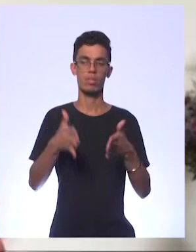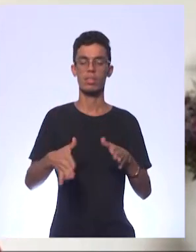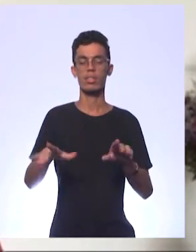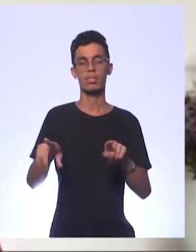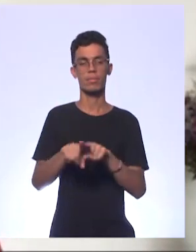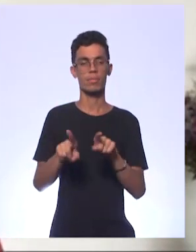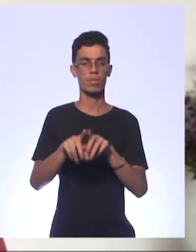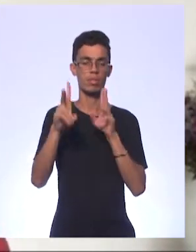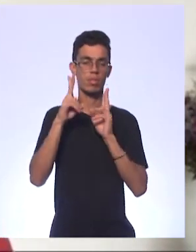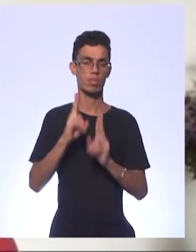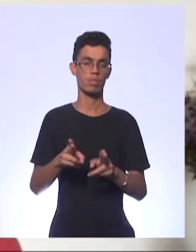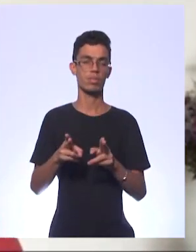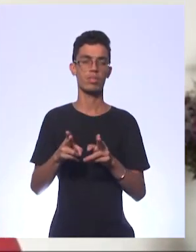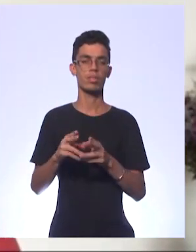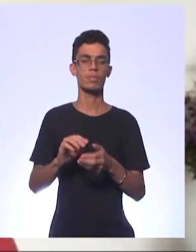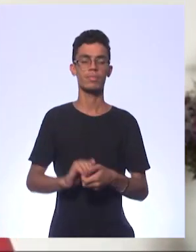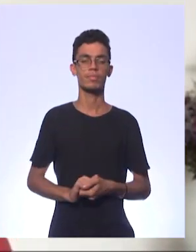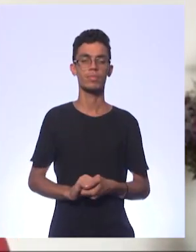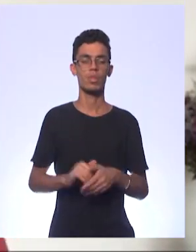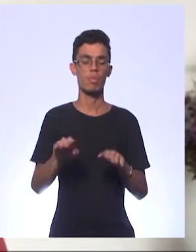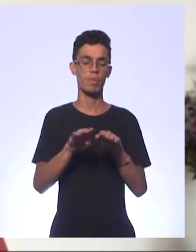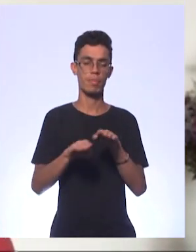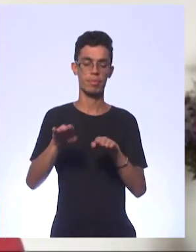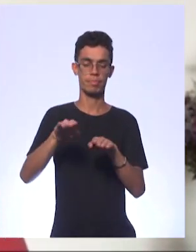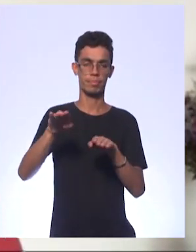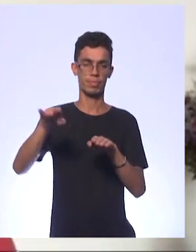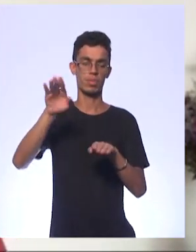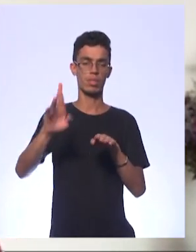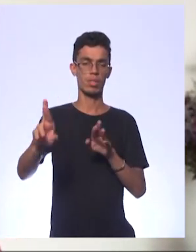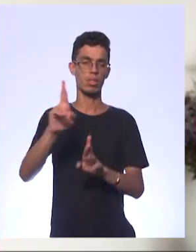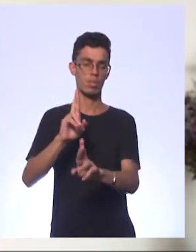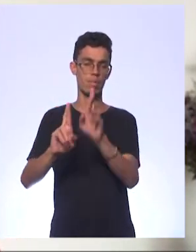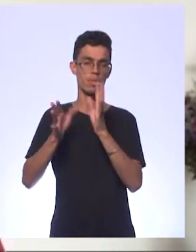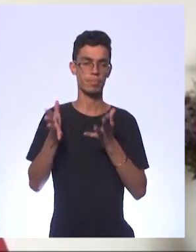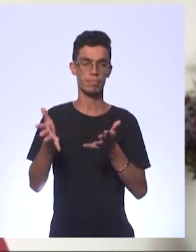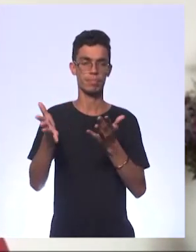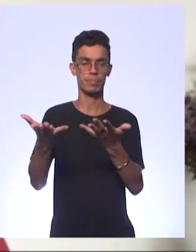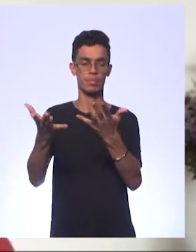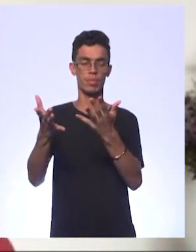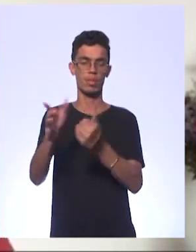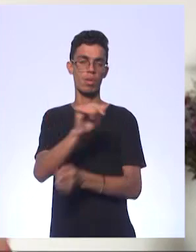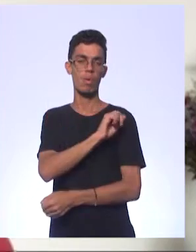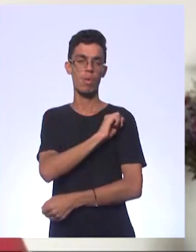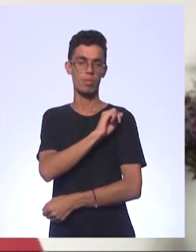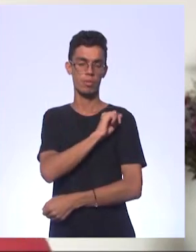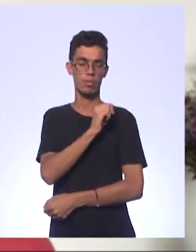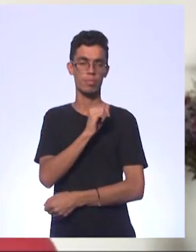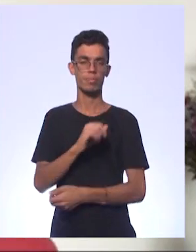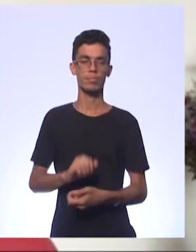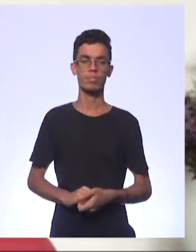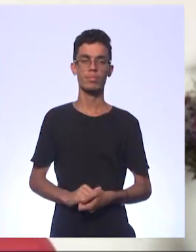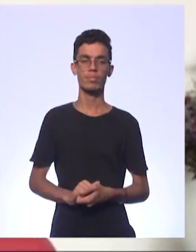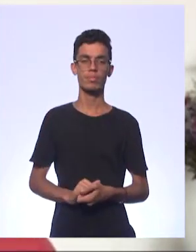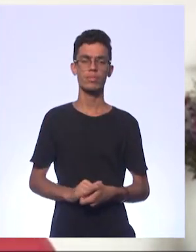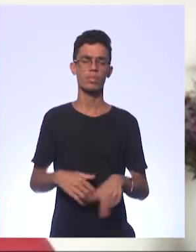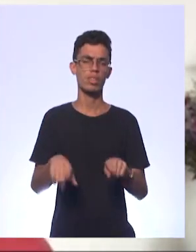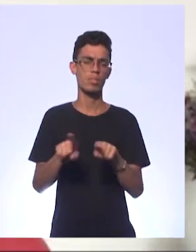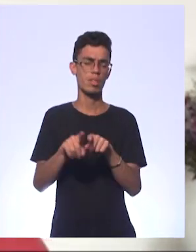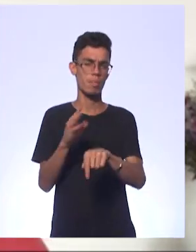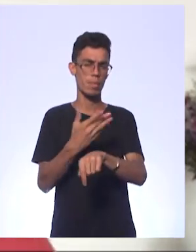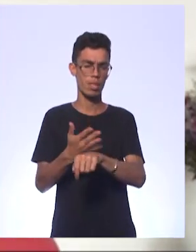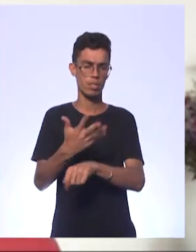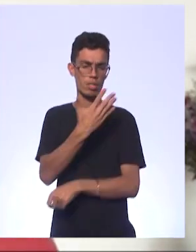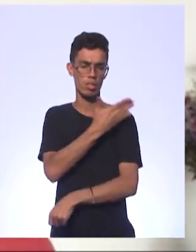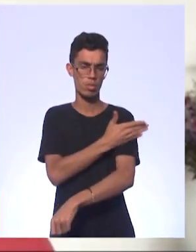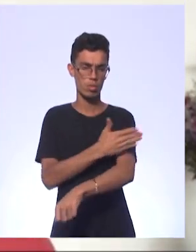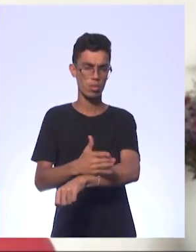E essa gradação, esses níveis de resposta que vão empurrando o aluno para frente, também não era uma prática